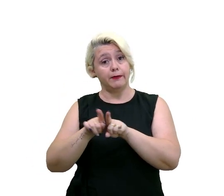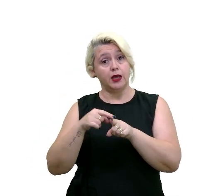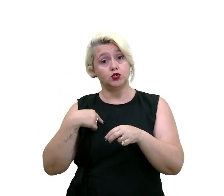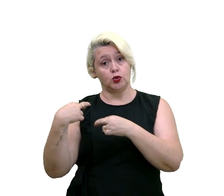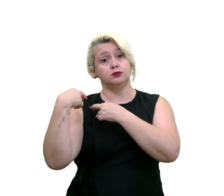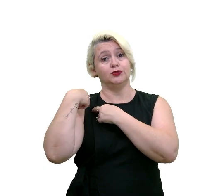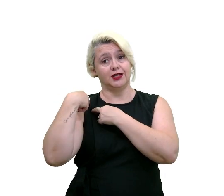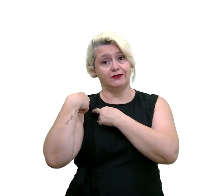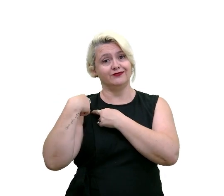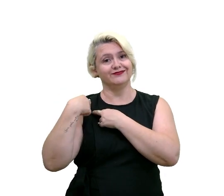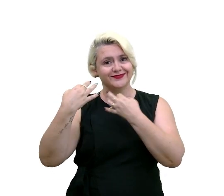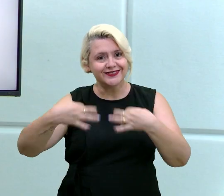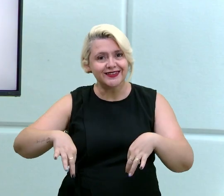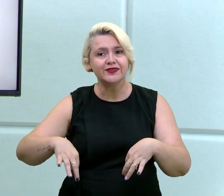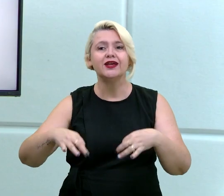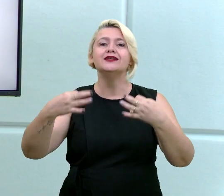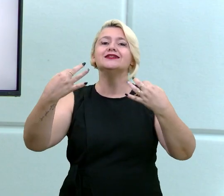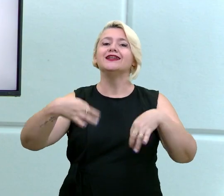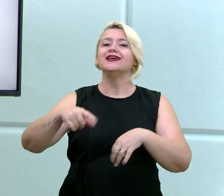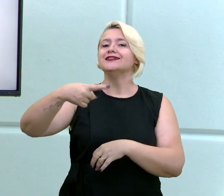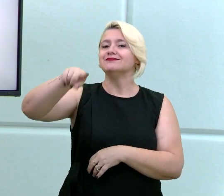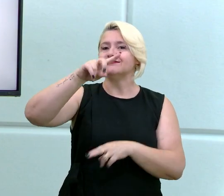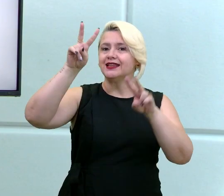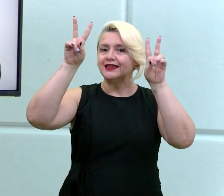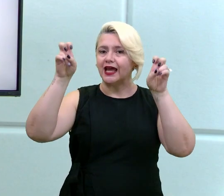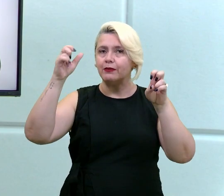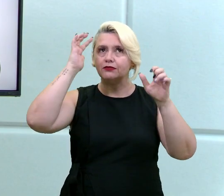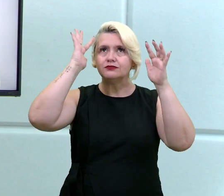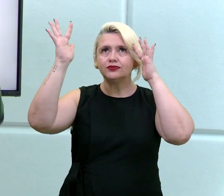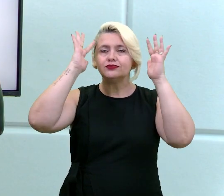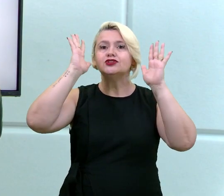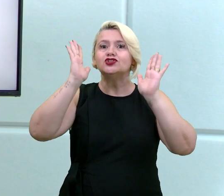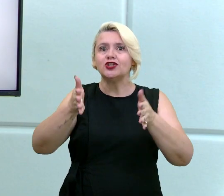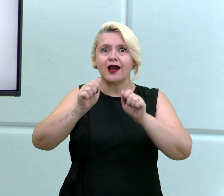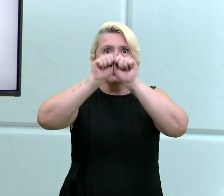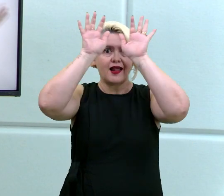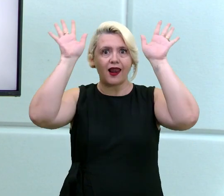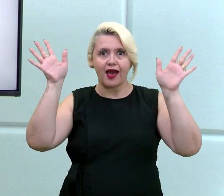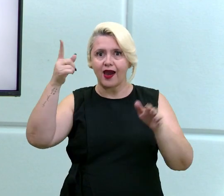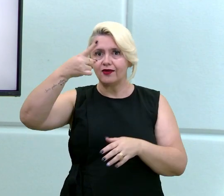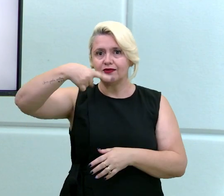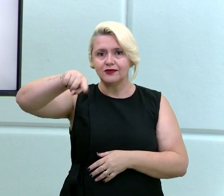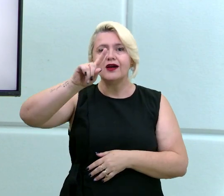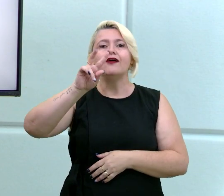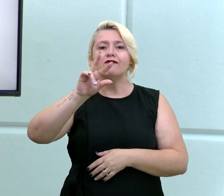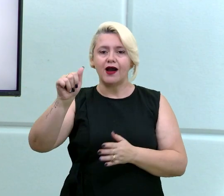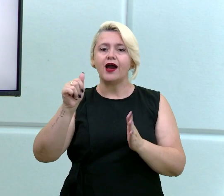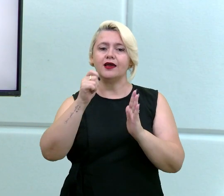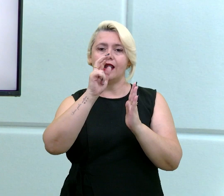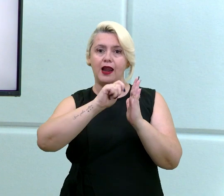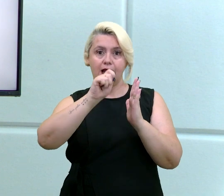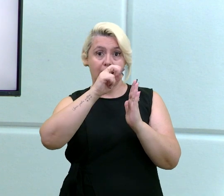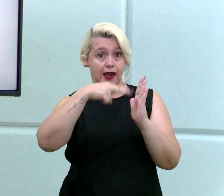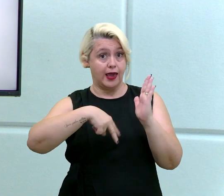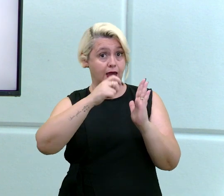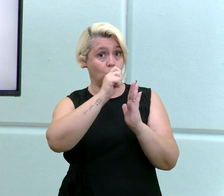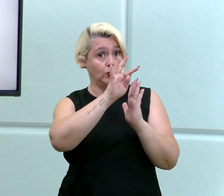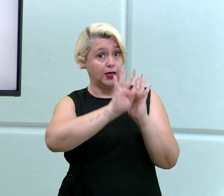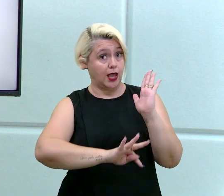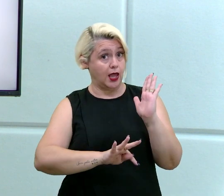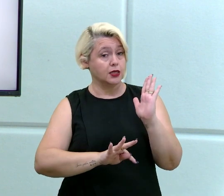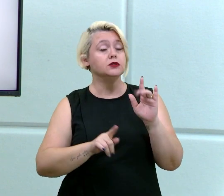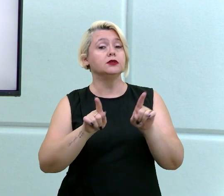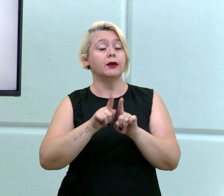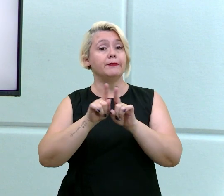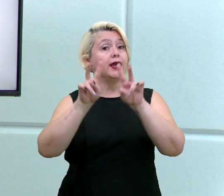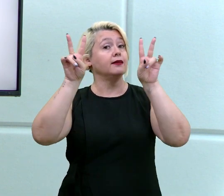certo? Eu tenho certeza que agora esse tema já está bem aí, ó, claro na cabeça de vocês. Vocês vão dar mais uma lida no texto, ler o tema